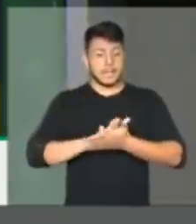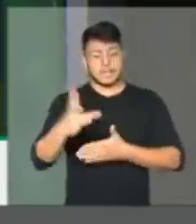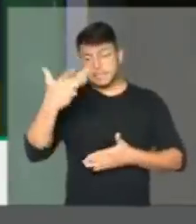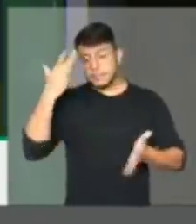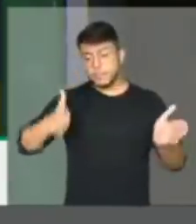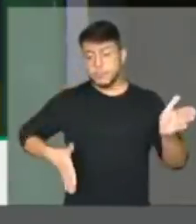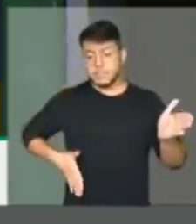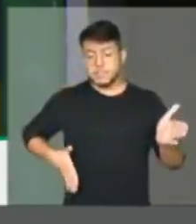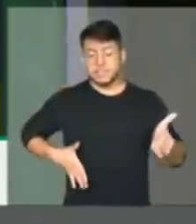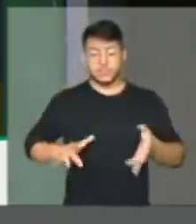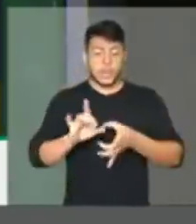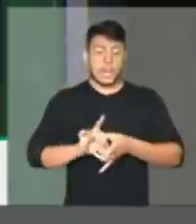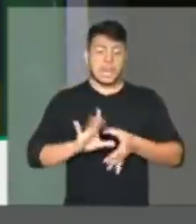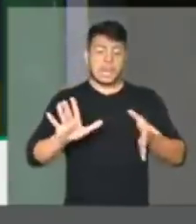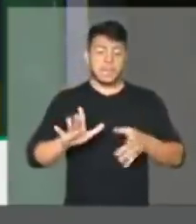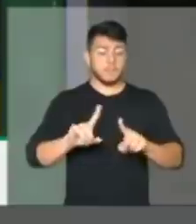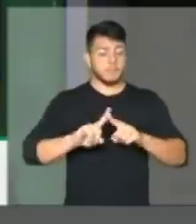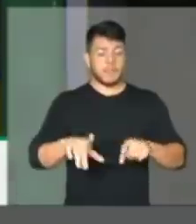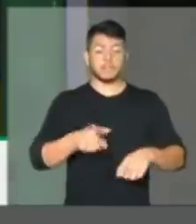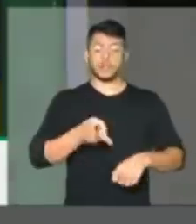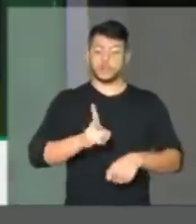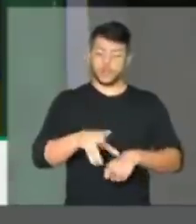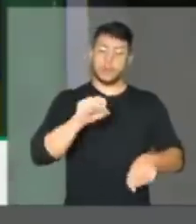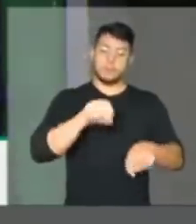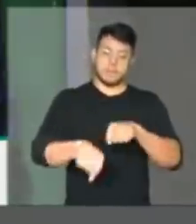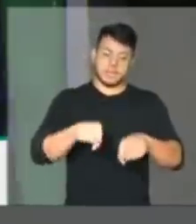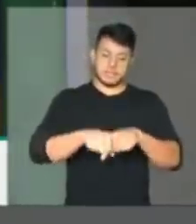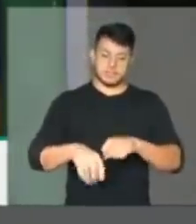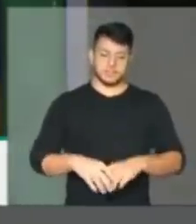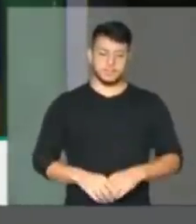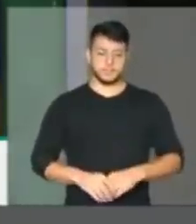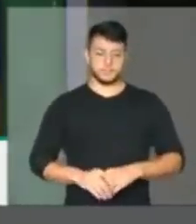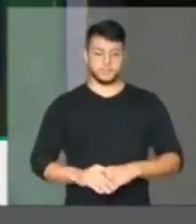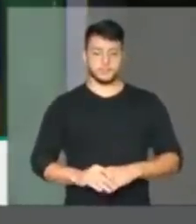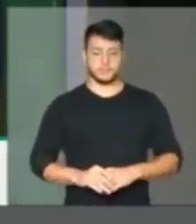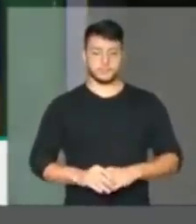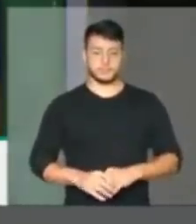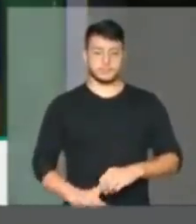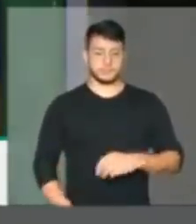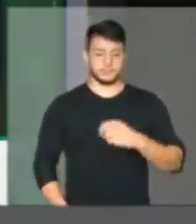soltos e estão matando a juventude negra que vocês dizem defender. Obrigado, senhor presidente.